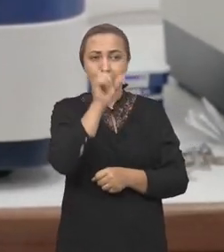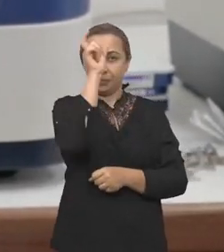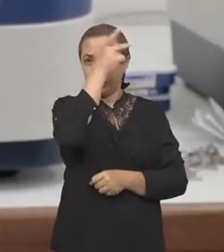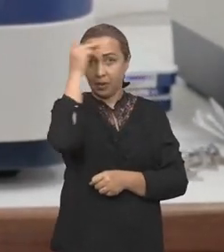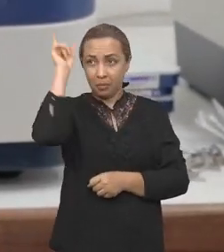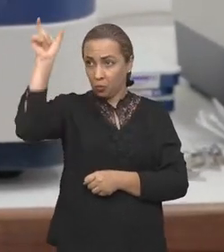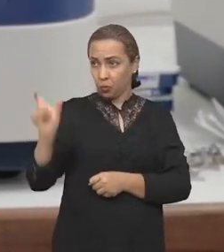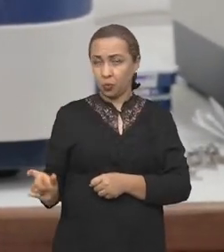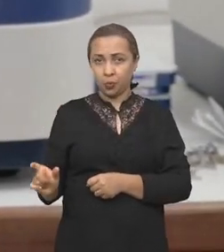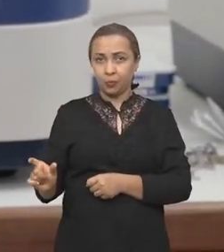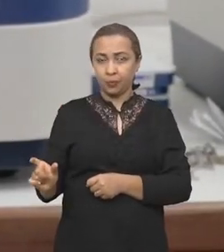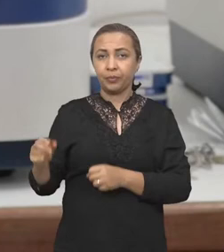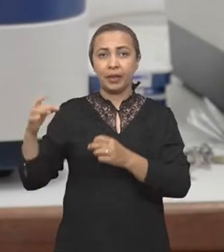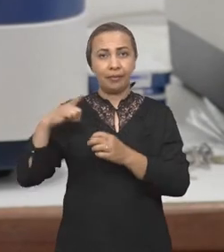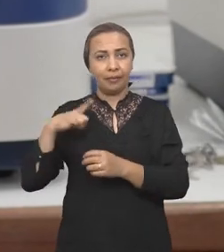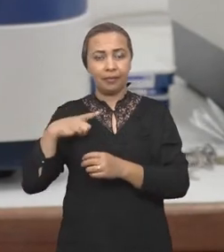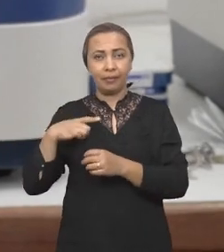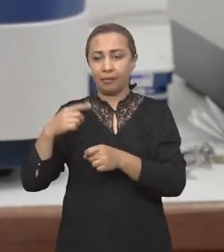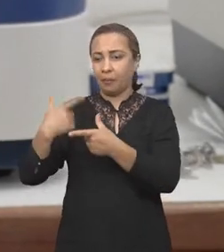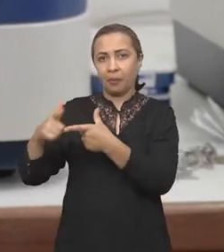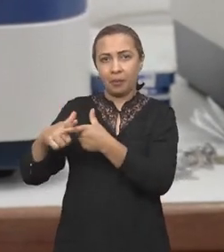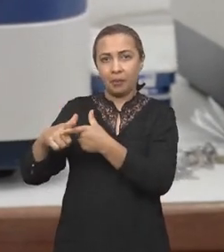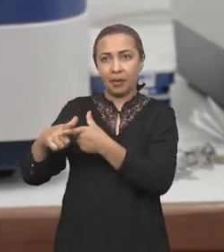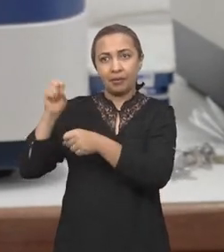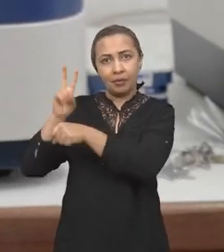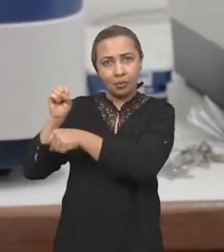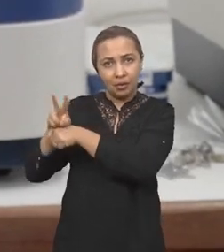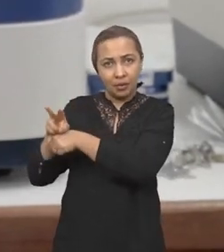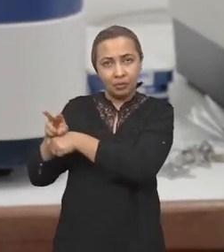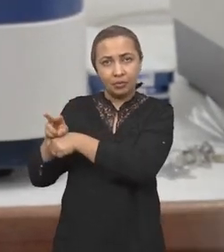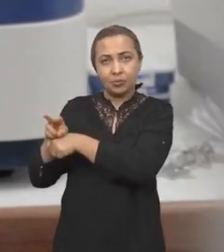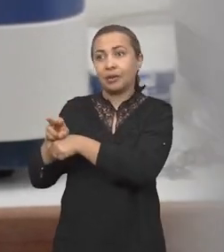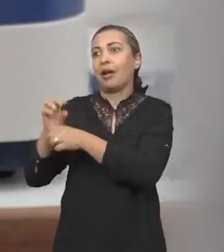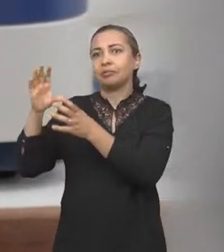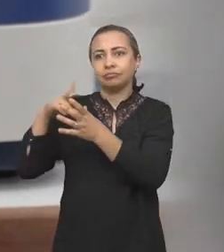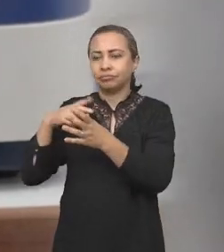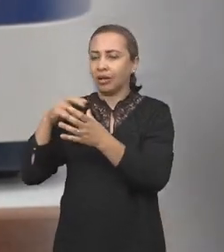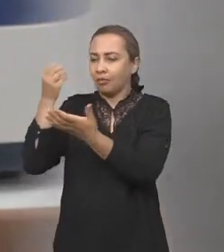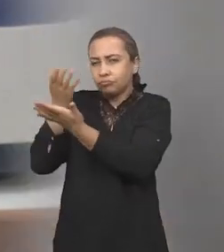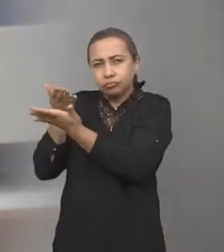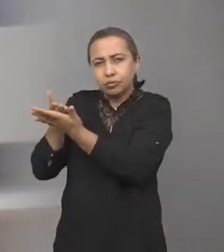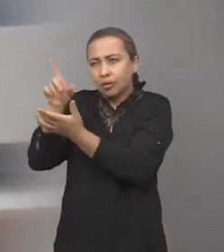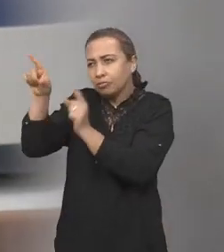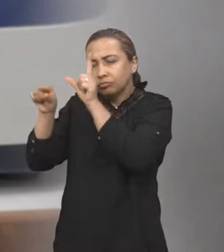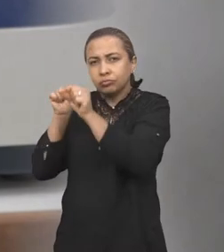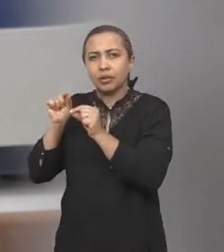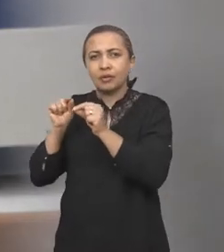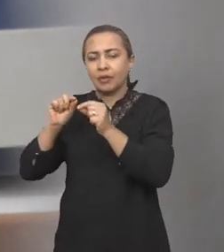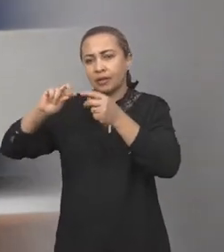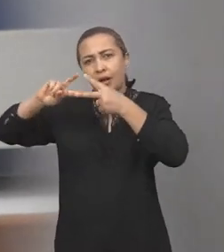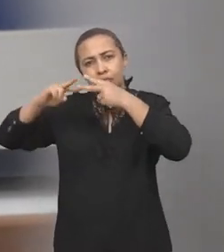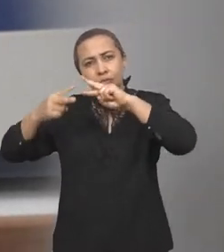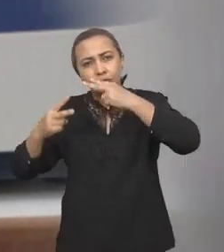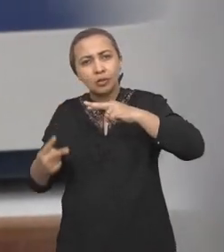um paciente que é infectado com uma determinada carga viral, essa carga viral ela vai ter uma